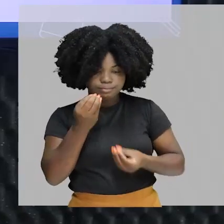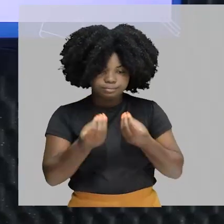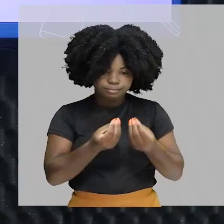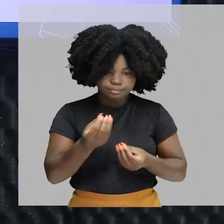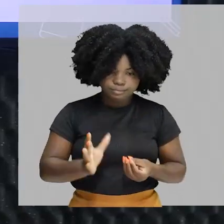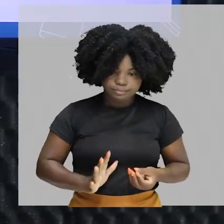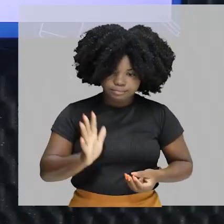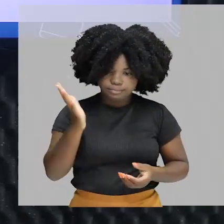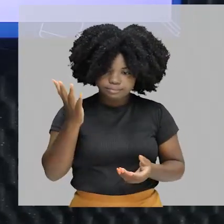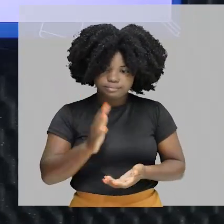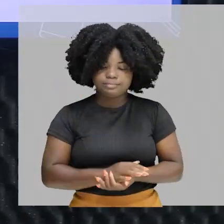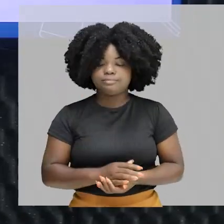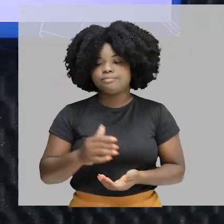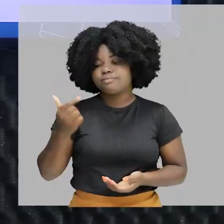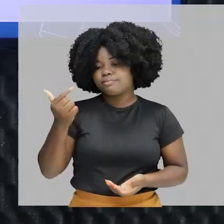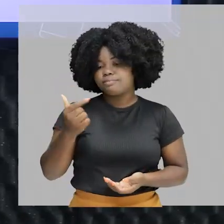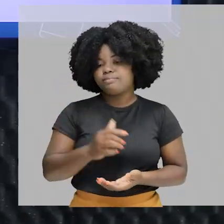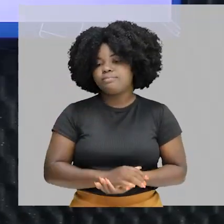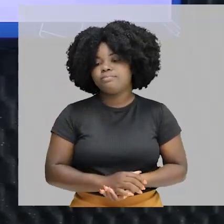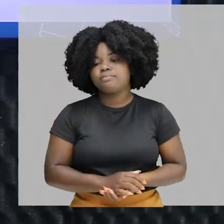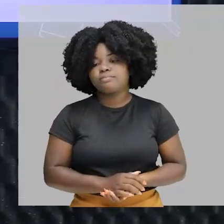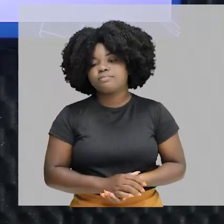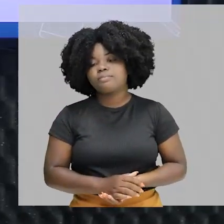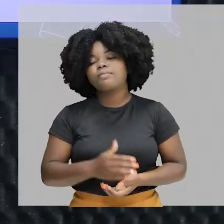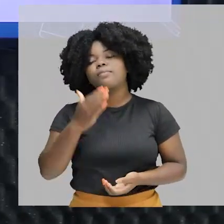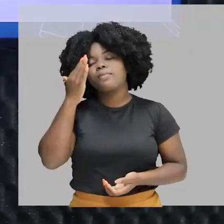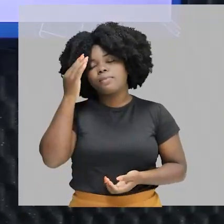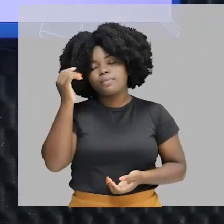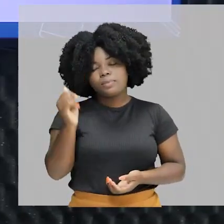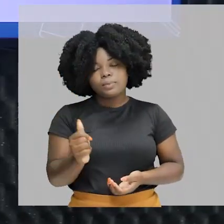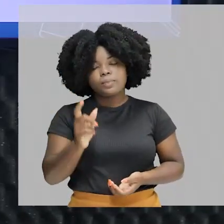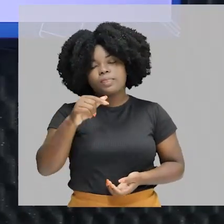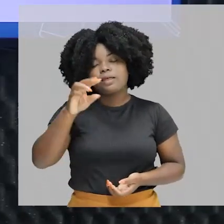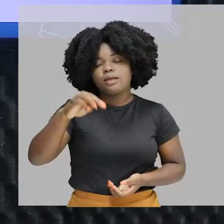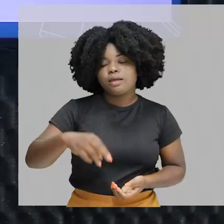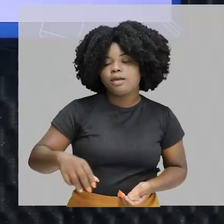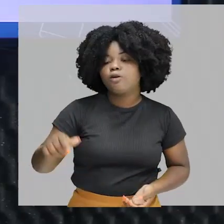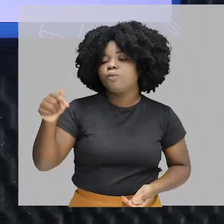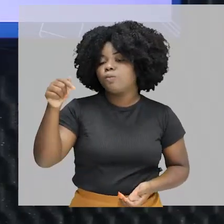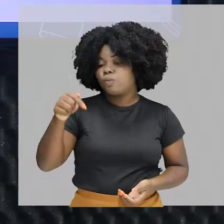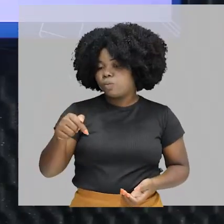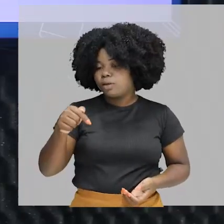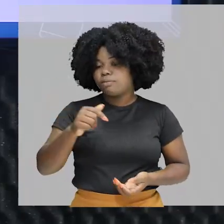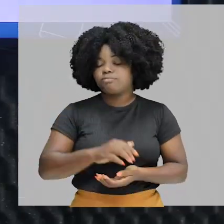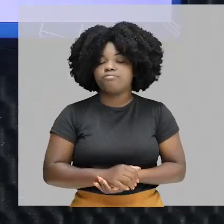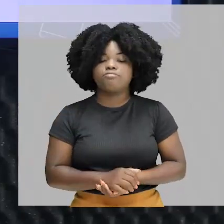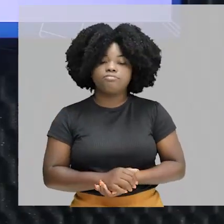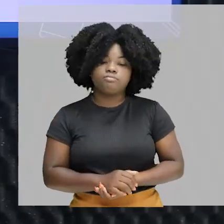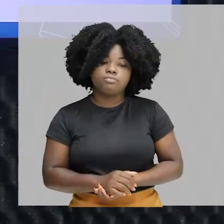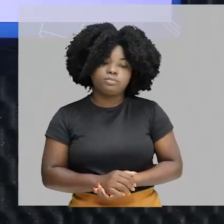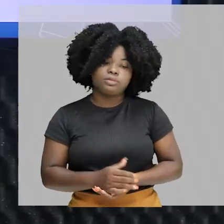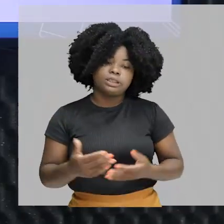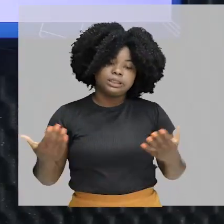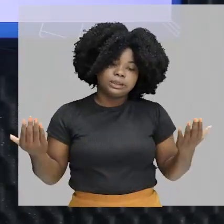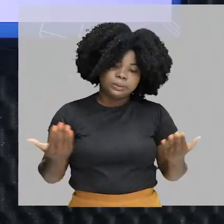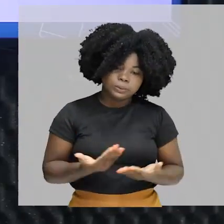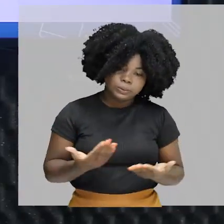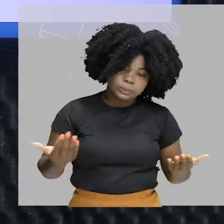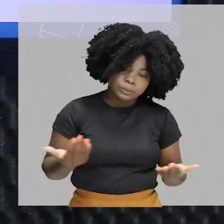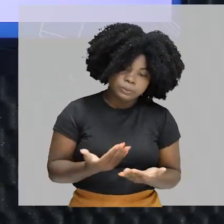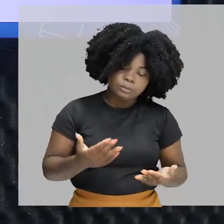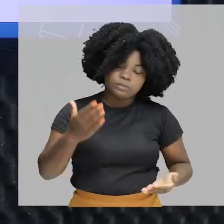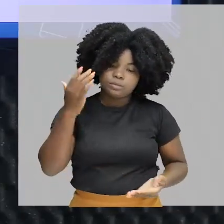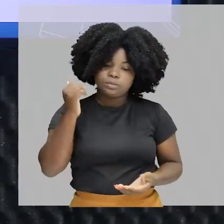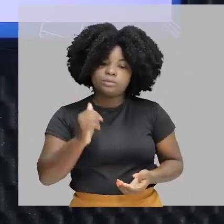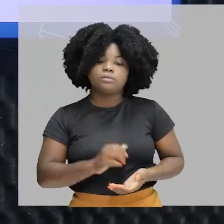ele foi apresentado, vale 2. Eu já sei quem é a razão, beleza? Então, agora, uma vez